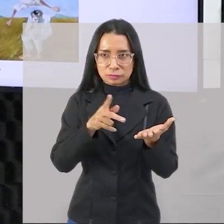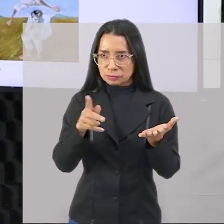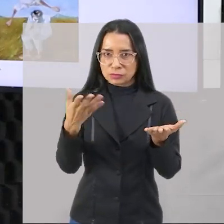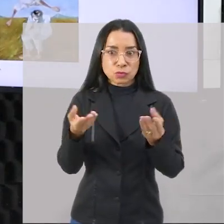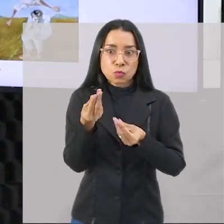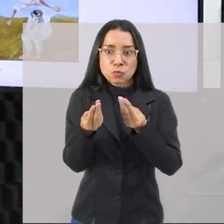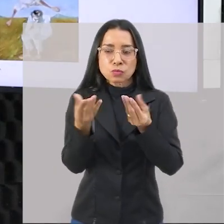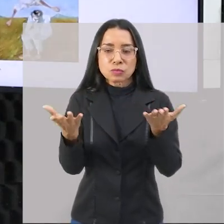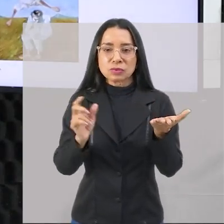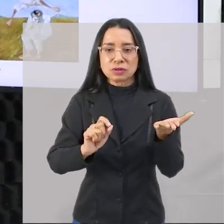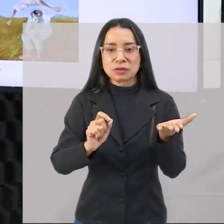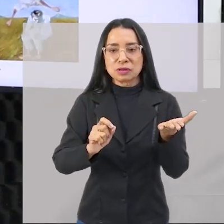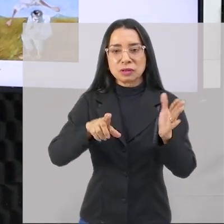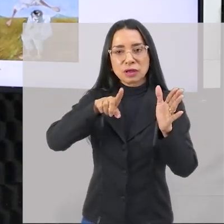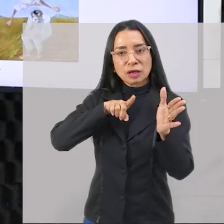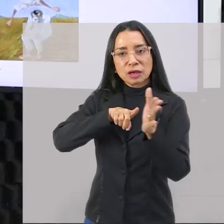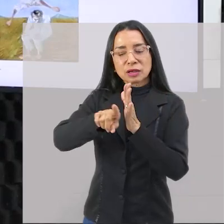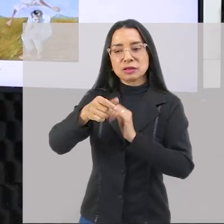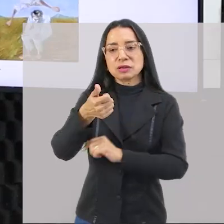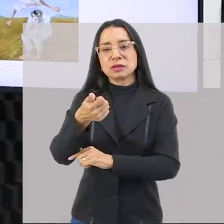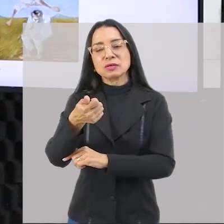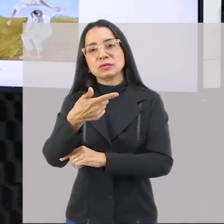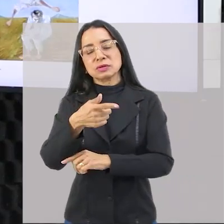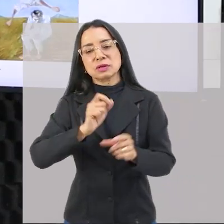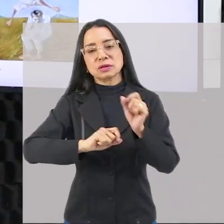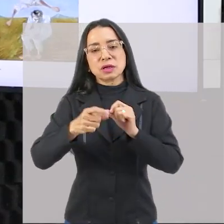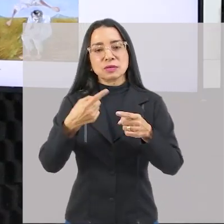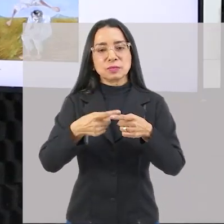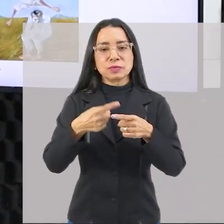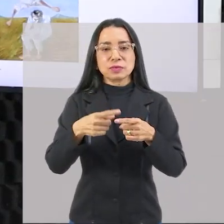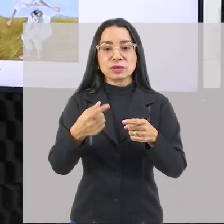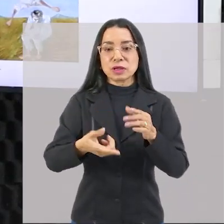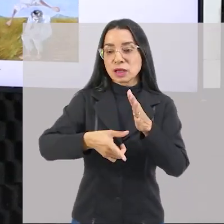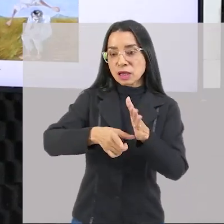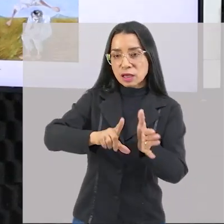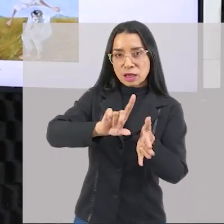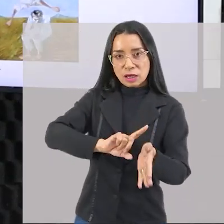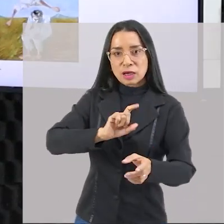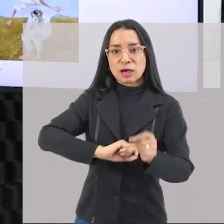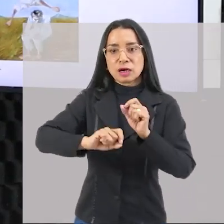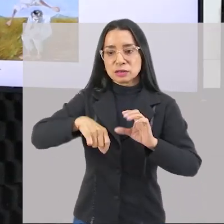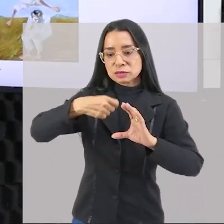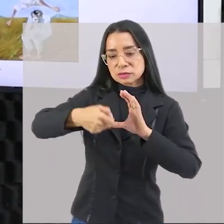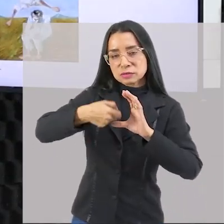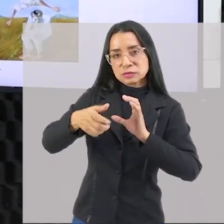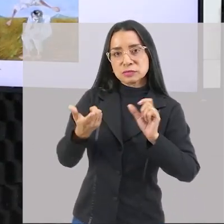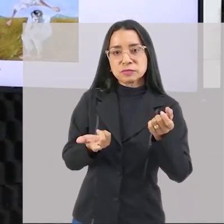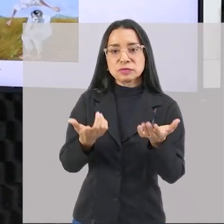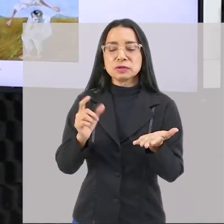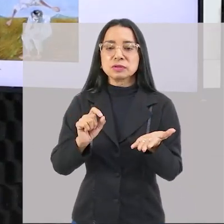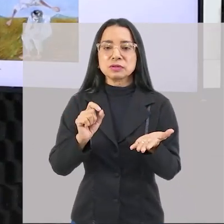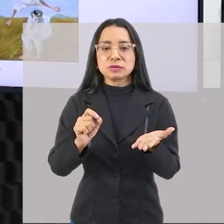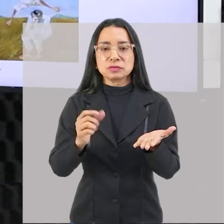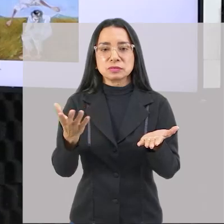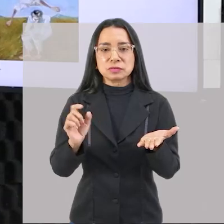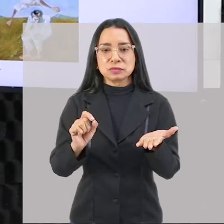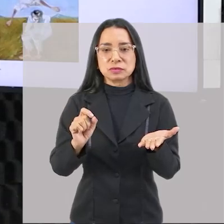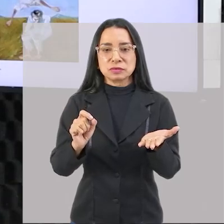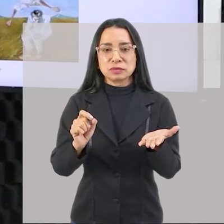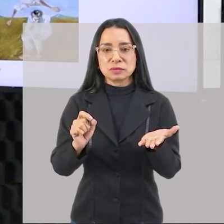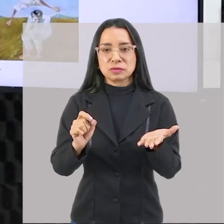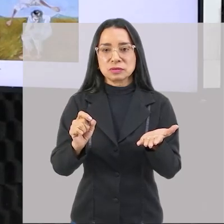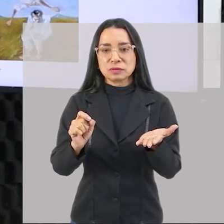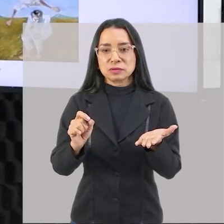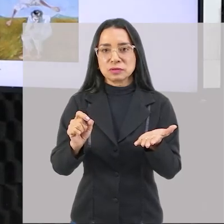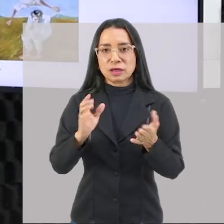questão 1? Pois é, a questão 17 é justamente por quê? Porque nos outros vídeos anteriores, as questões anteriores estão lá, então corre lá